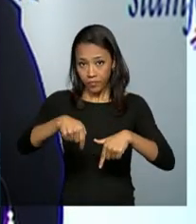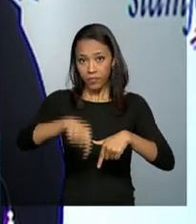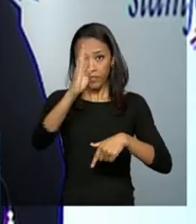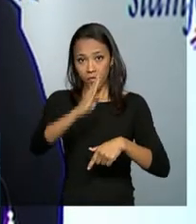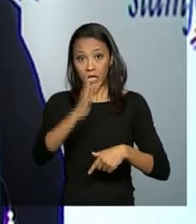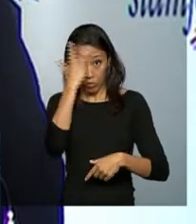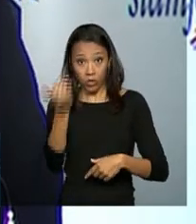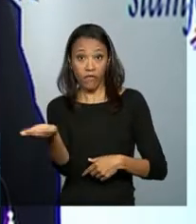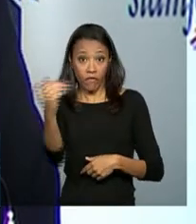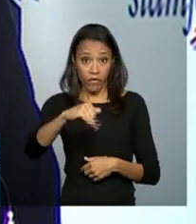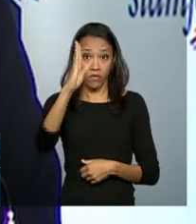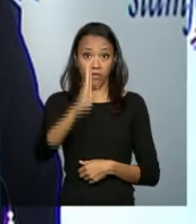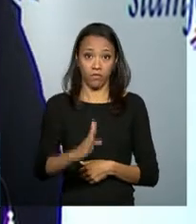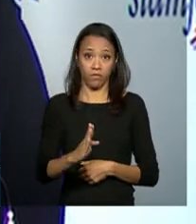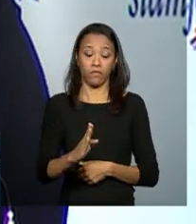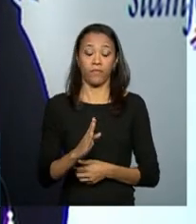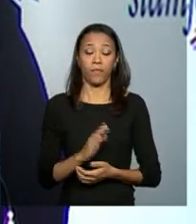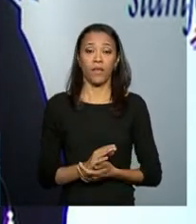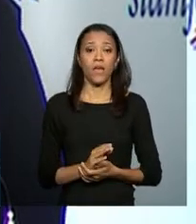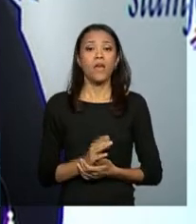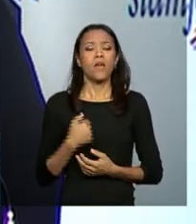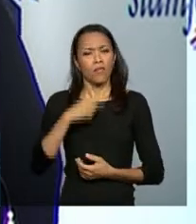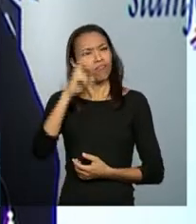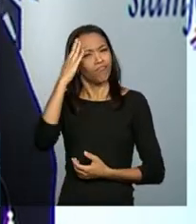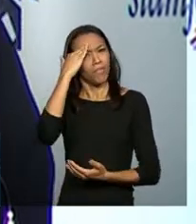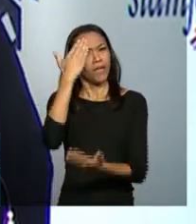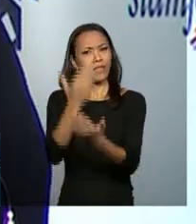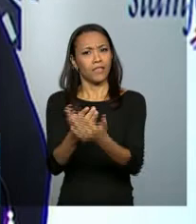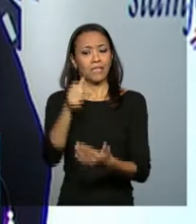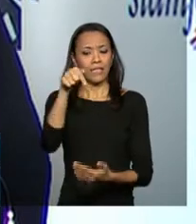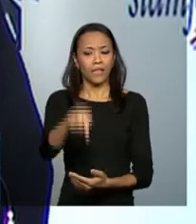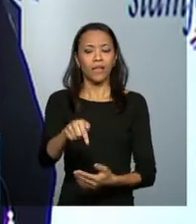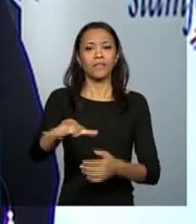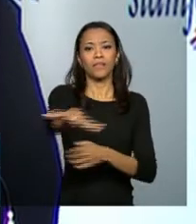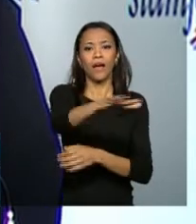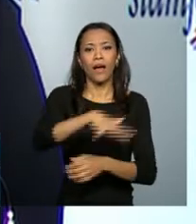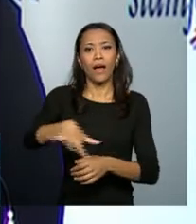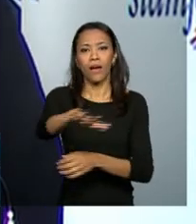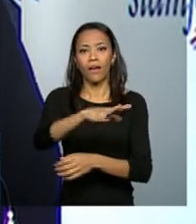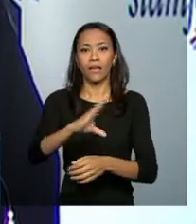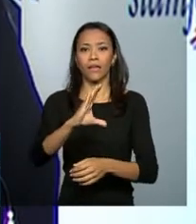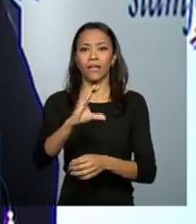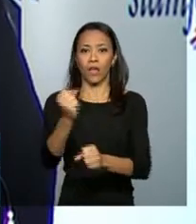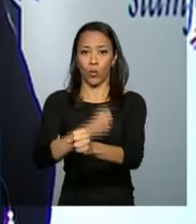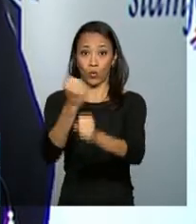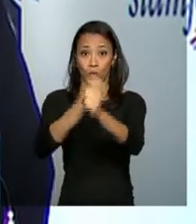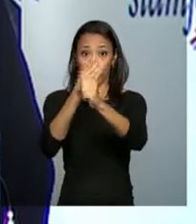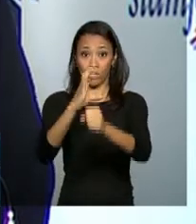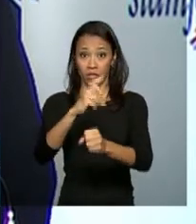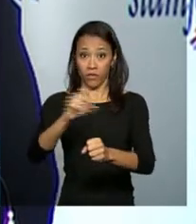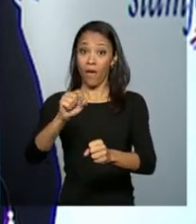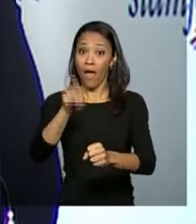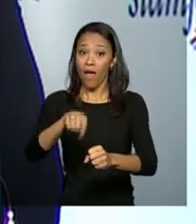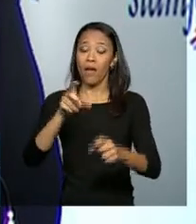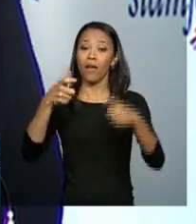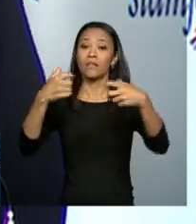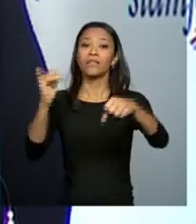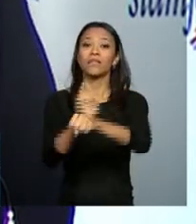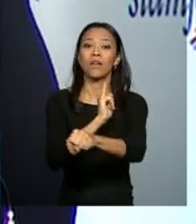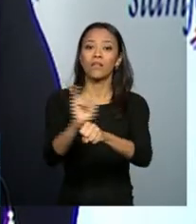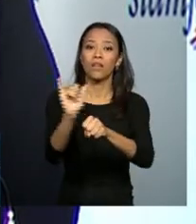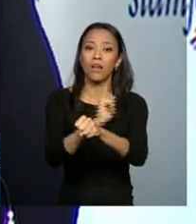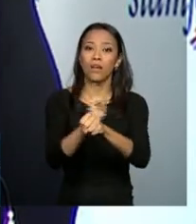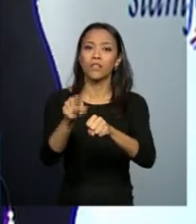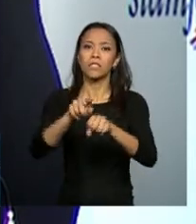Eu tenho certeza que esse é um setor estratégico para o país, porque ele melhora a logística do país. ele expande